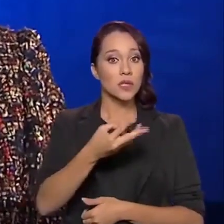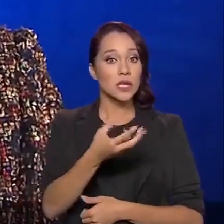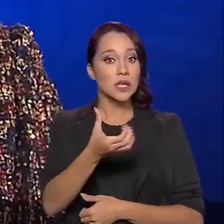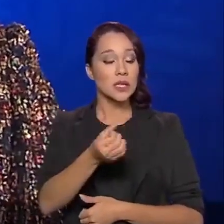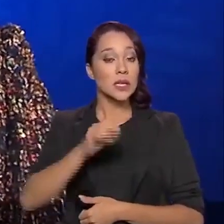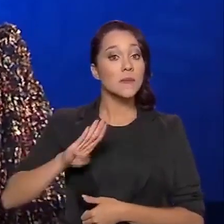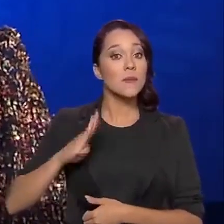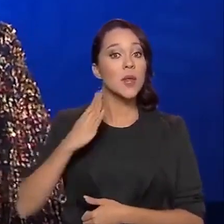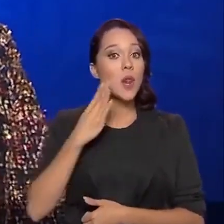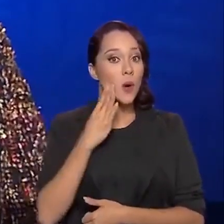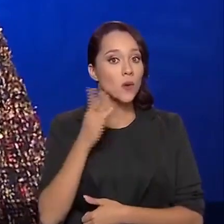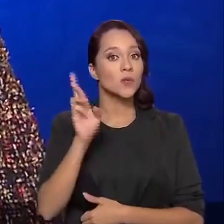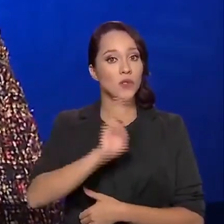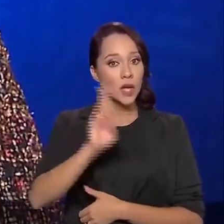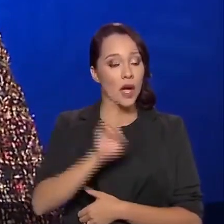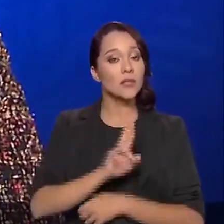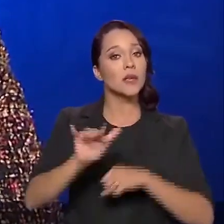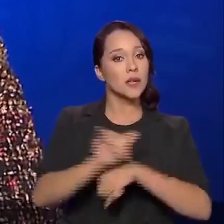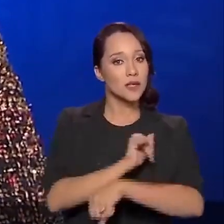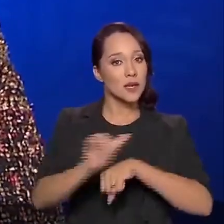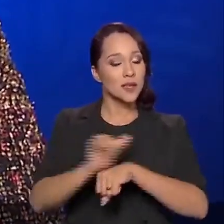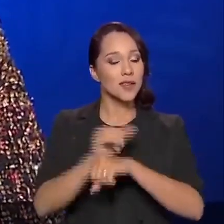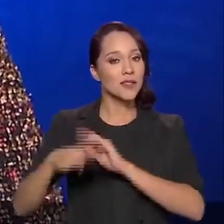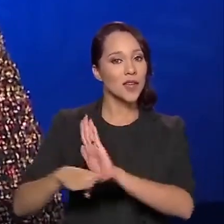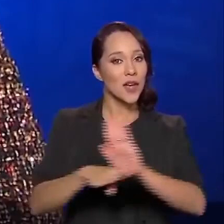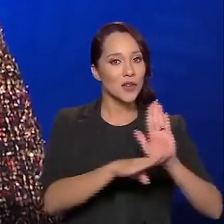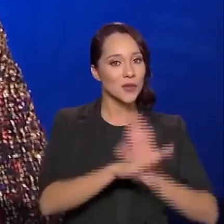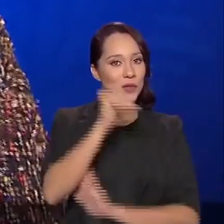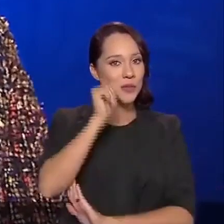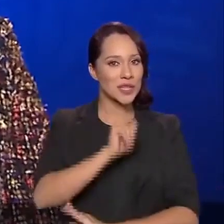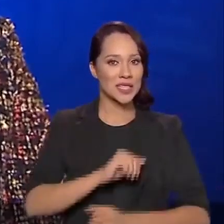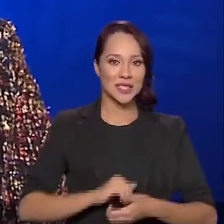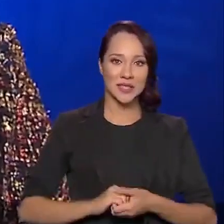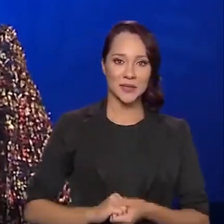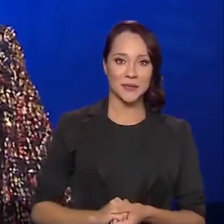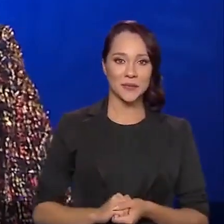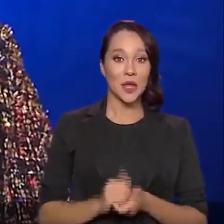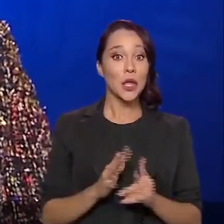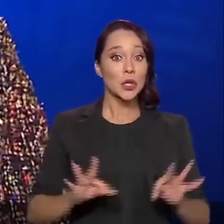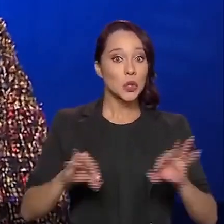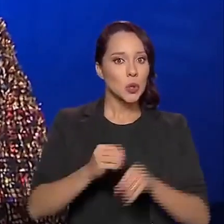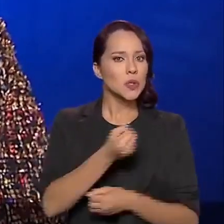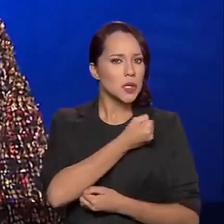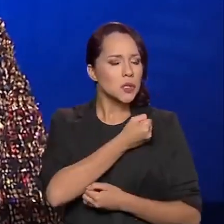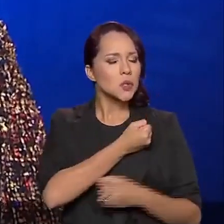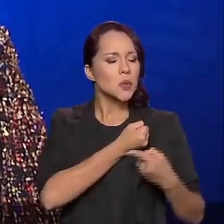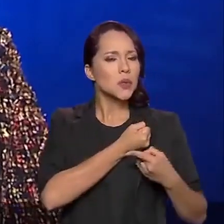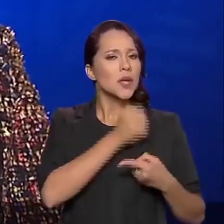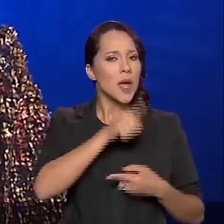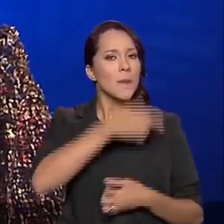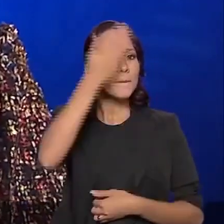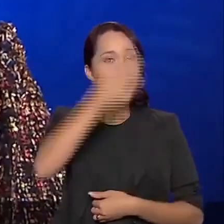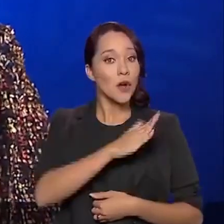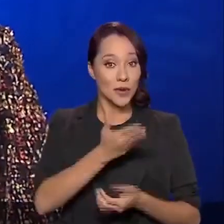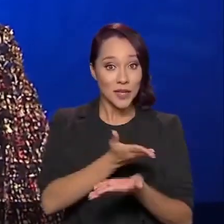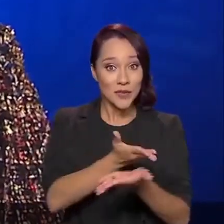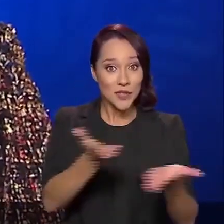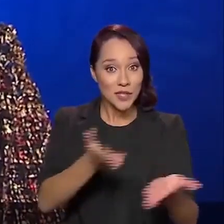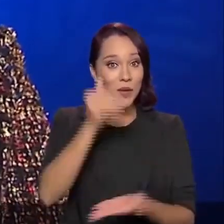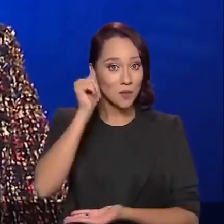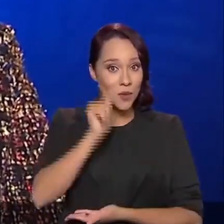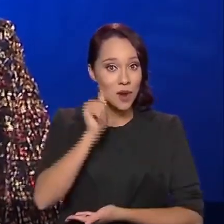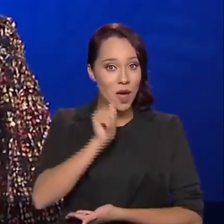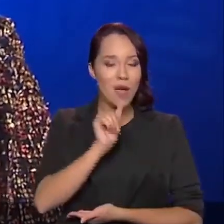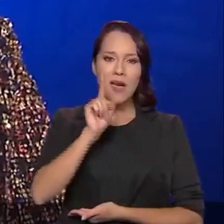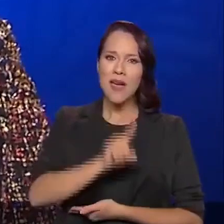236 bilhões de reais em ações que beneficiam mulheres. Todos estes números demonstram que